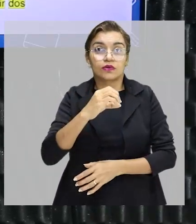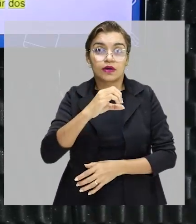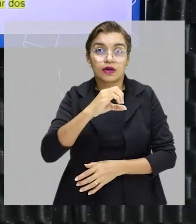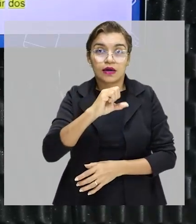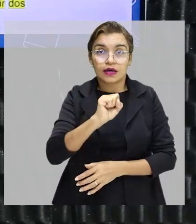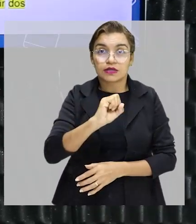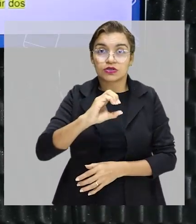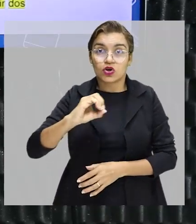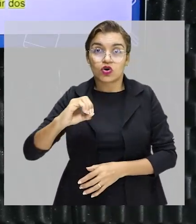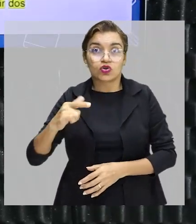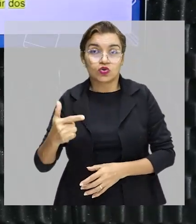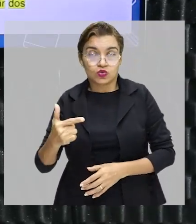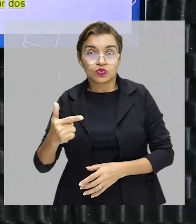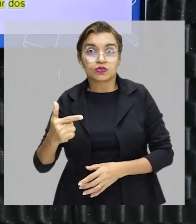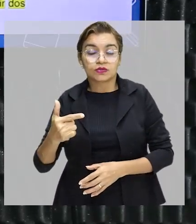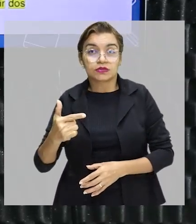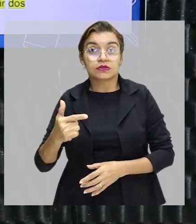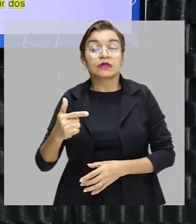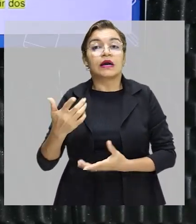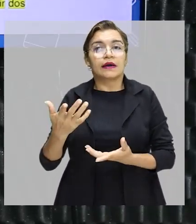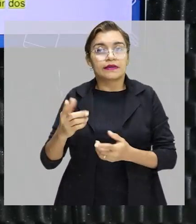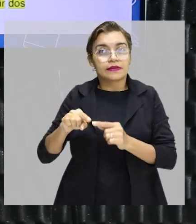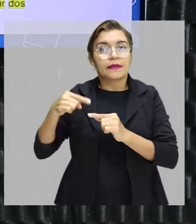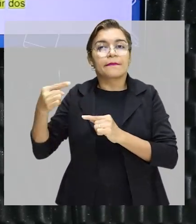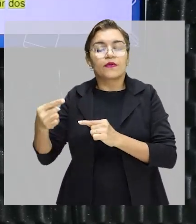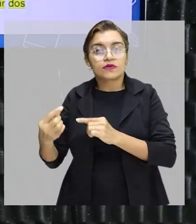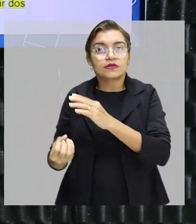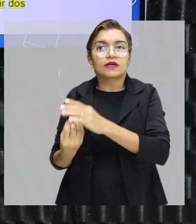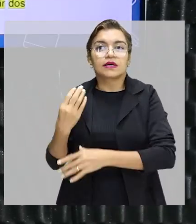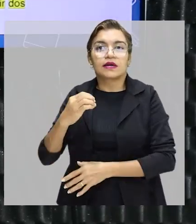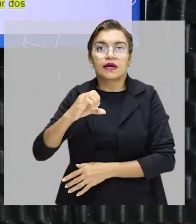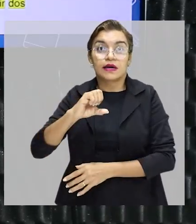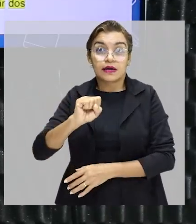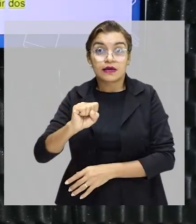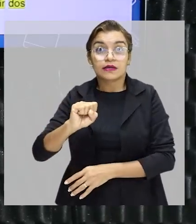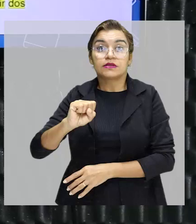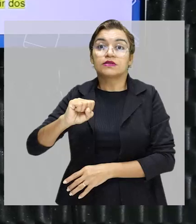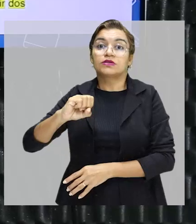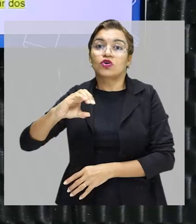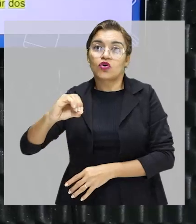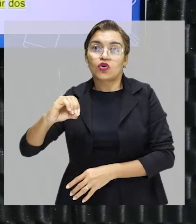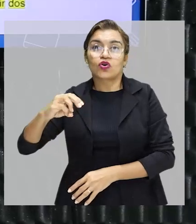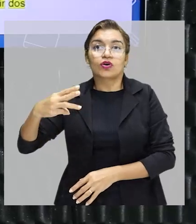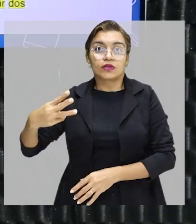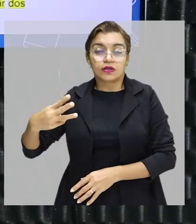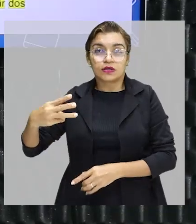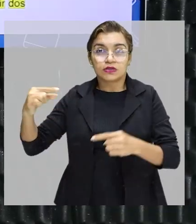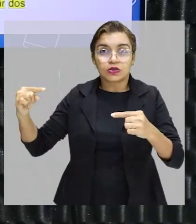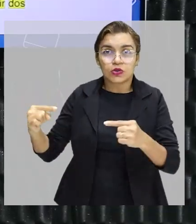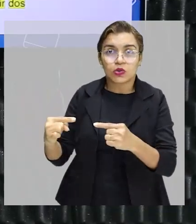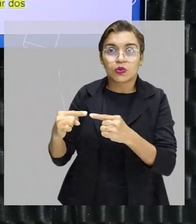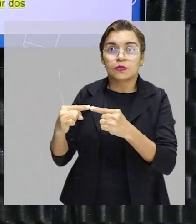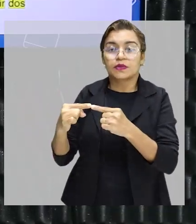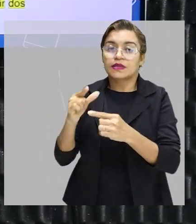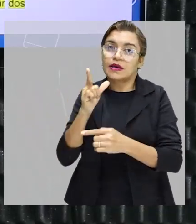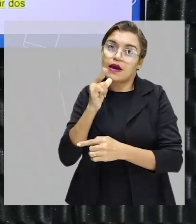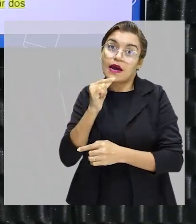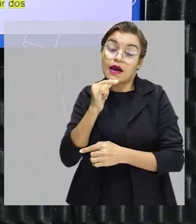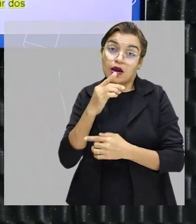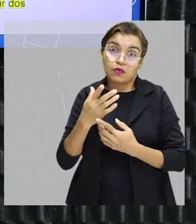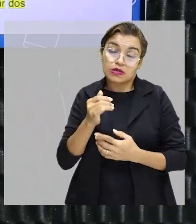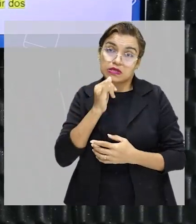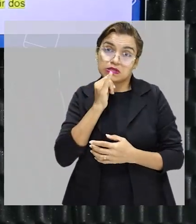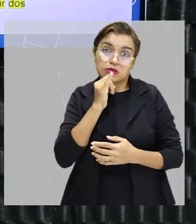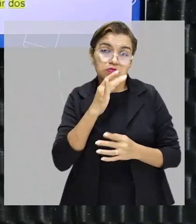vai ter a formação do SO3. Esse SO3 vai combinar com a água. Pode ser a